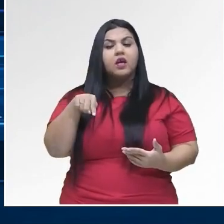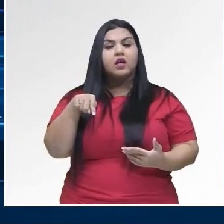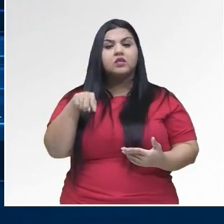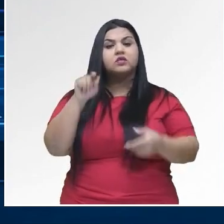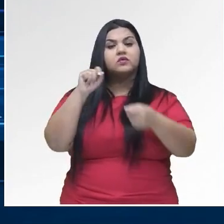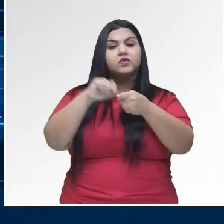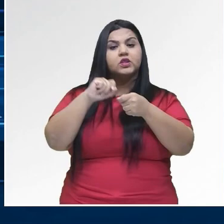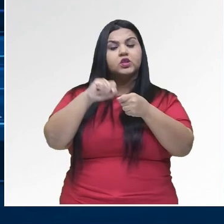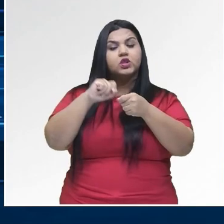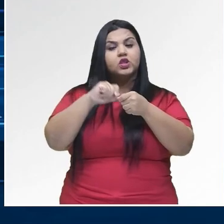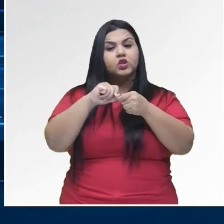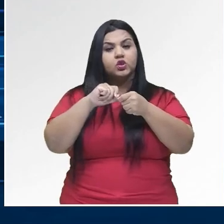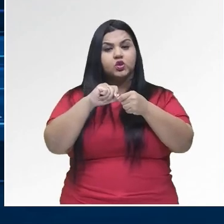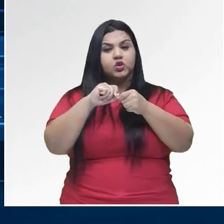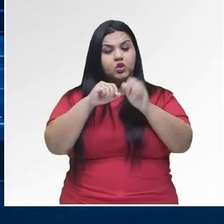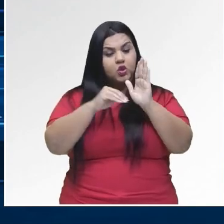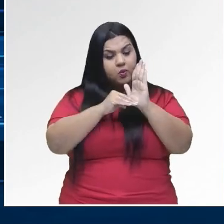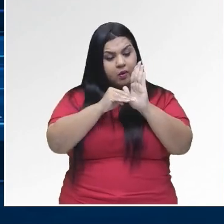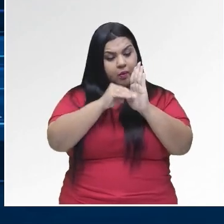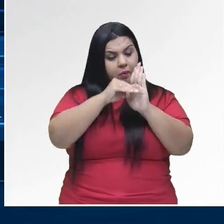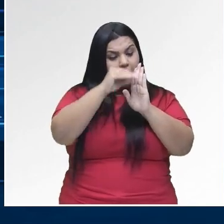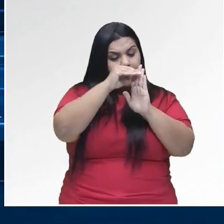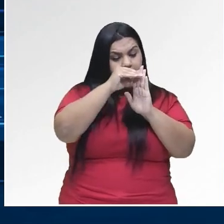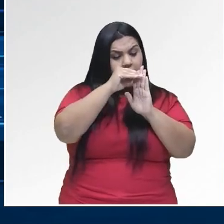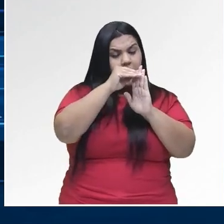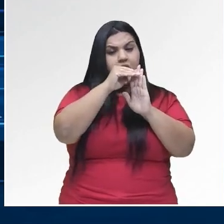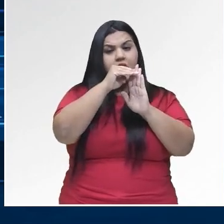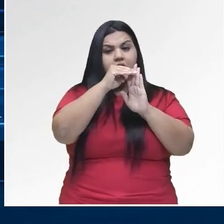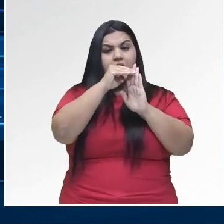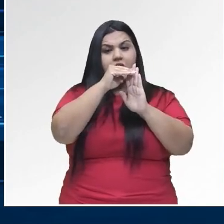retirados princípios e diretrizes, né, normas,